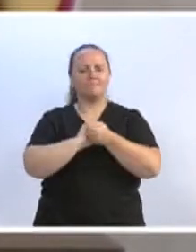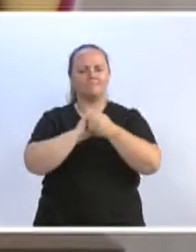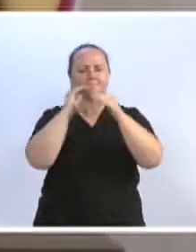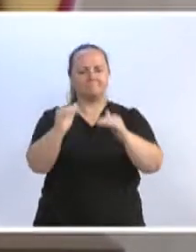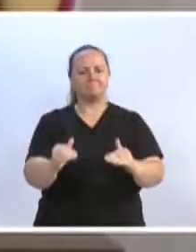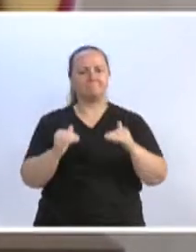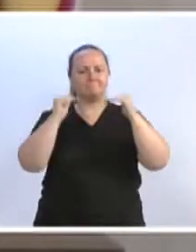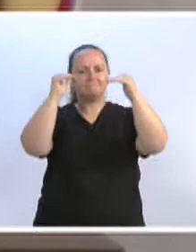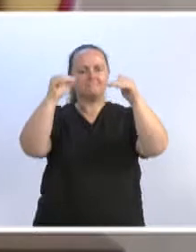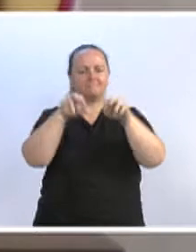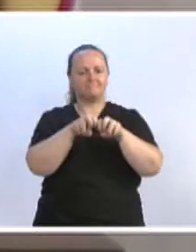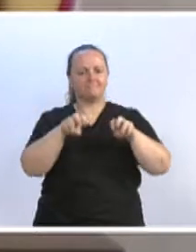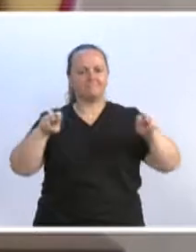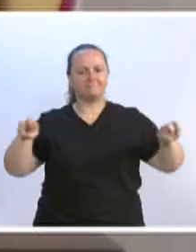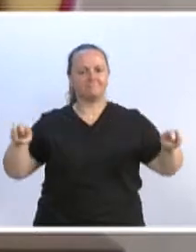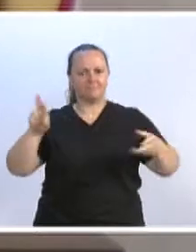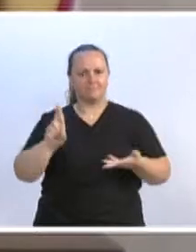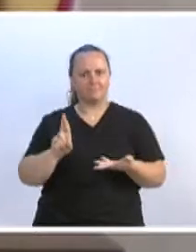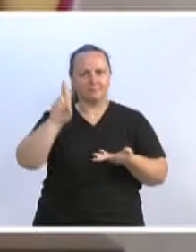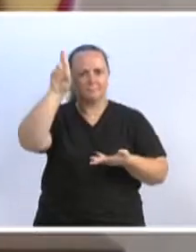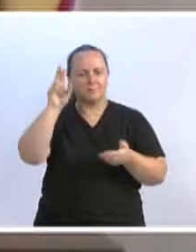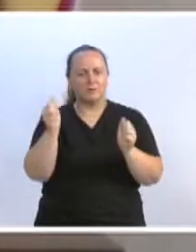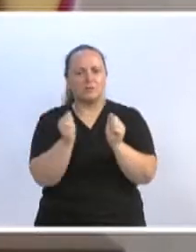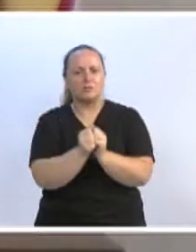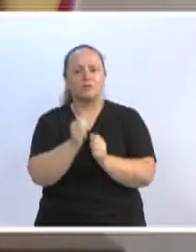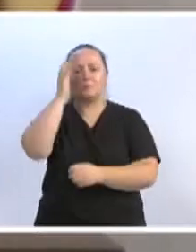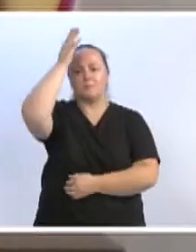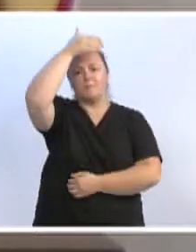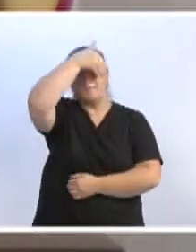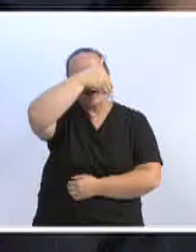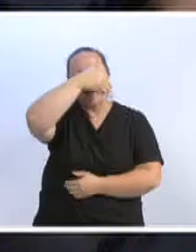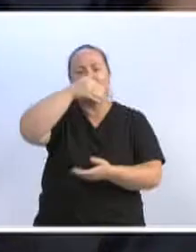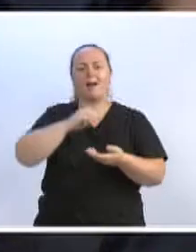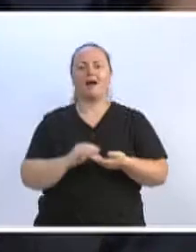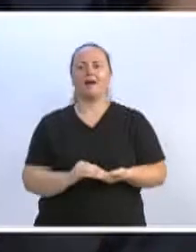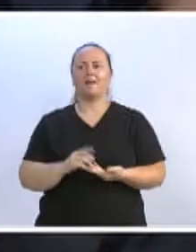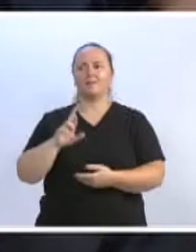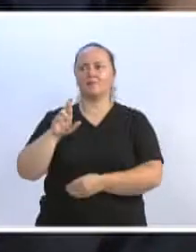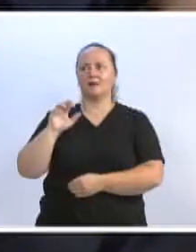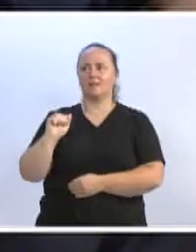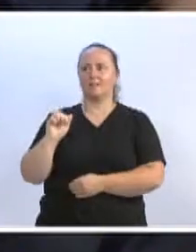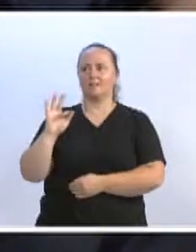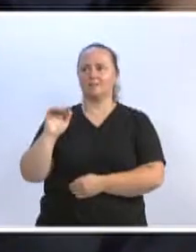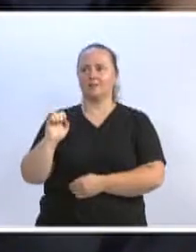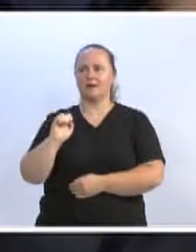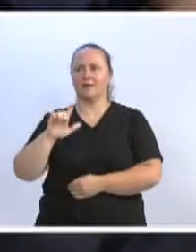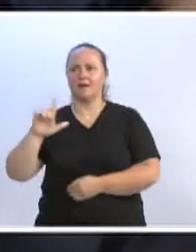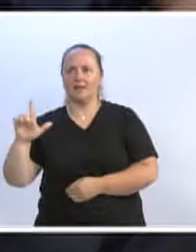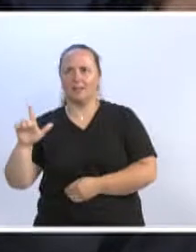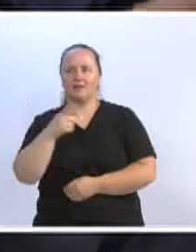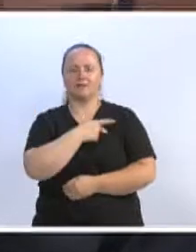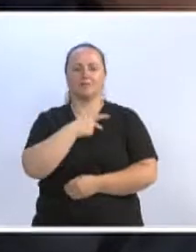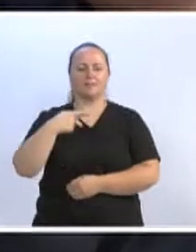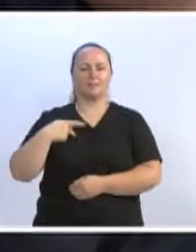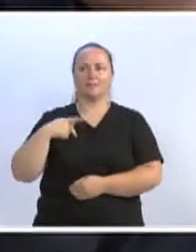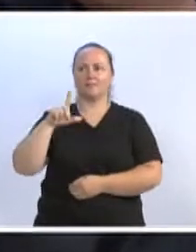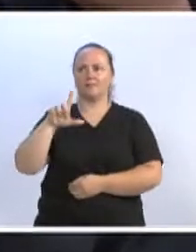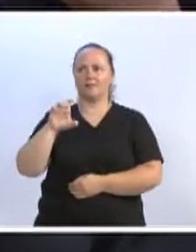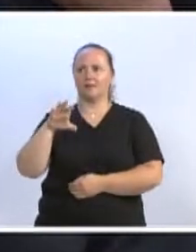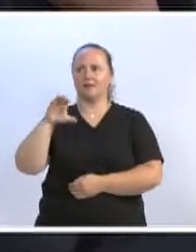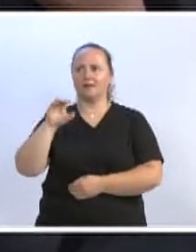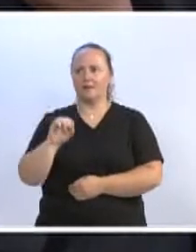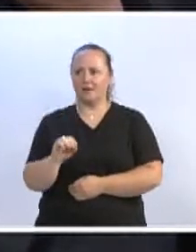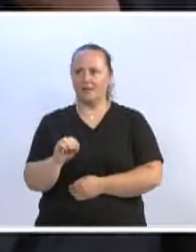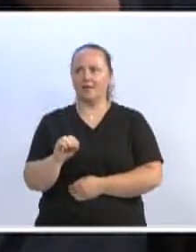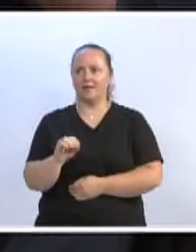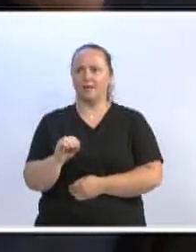compõem a mesa, o nosso vice-prefeito Mário Hildebrand, Dom Rafael, o pastor Léo, da Umeblu, e